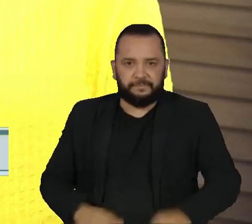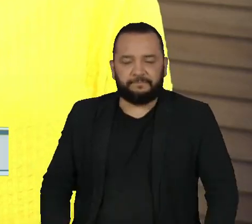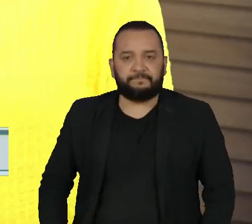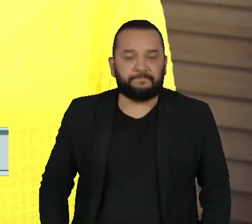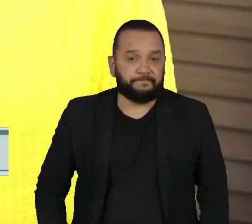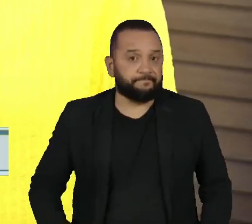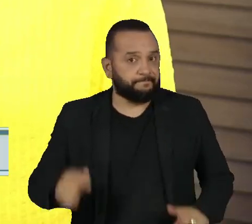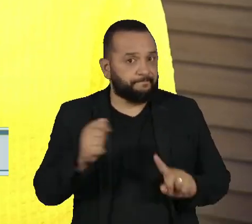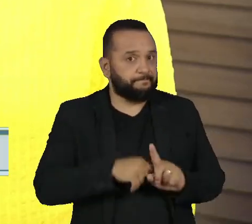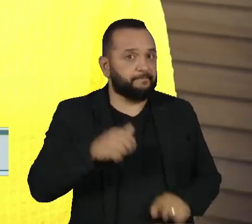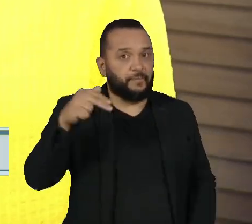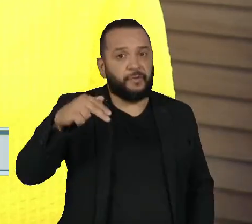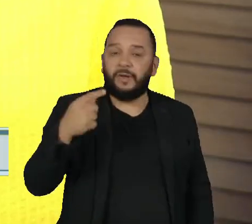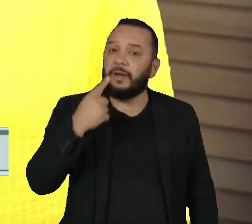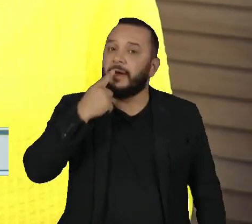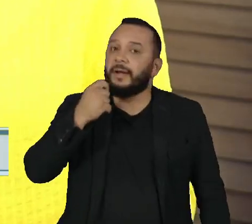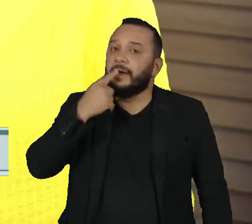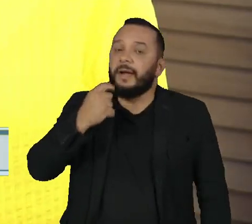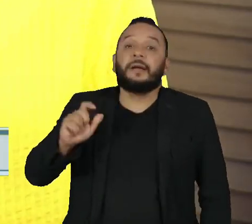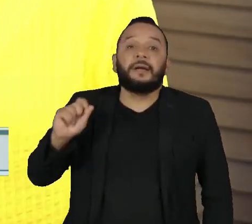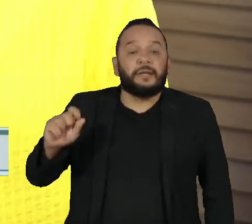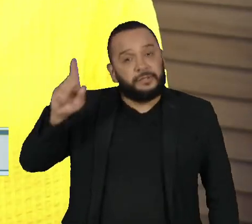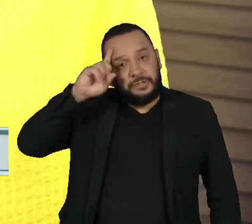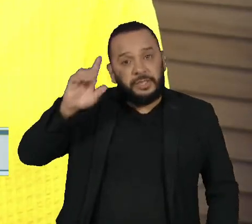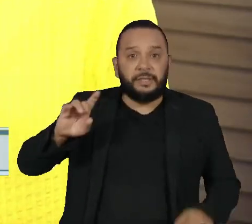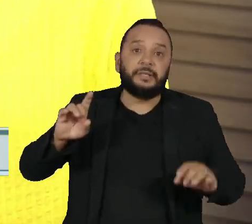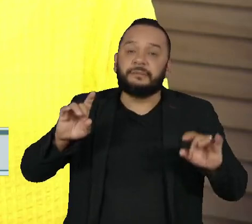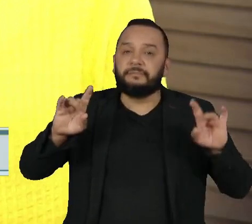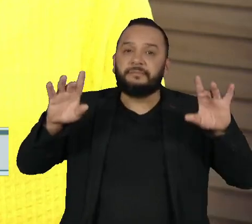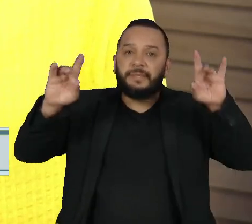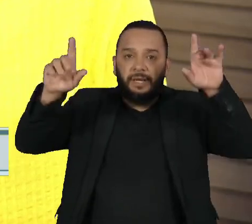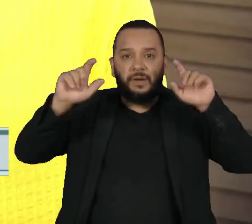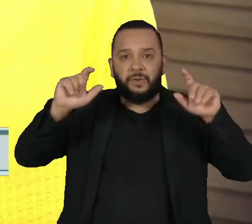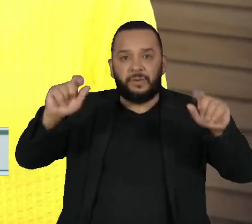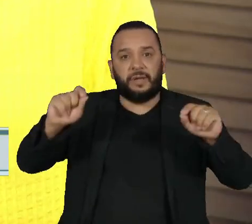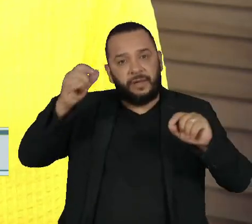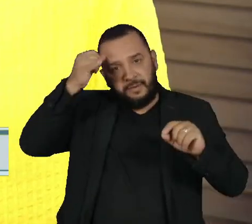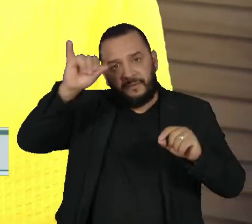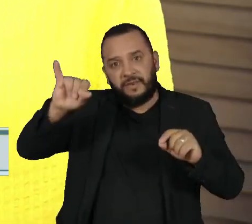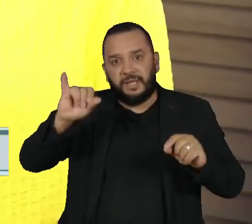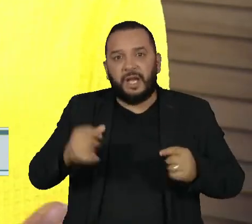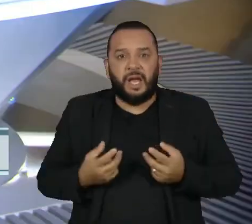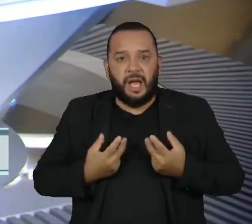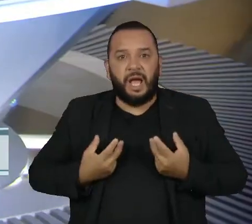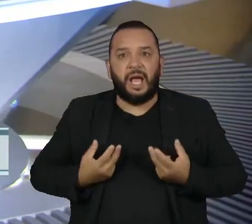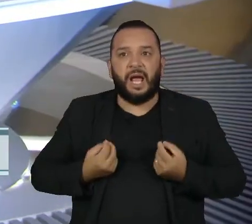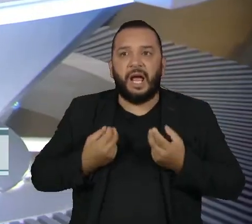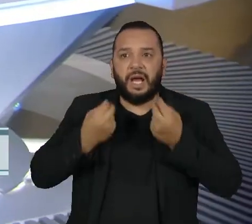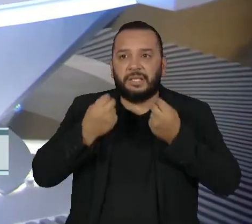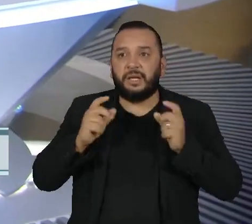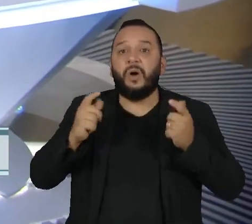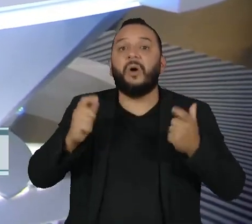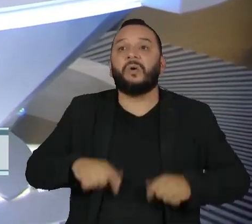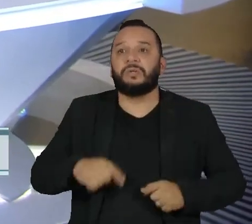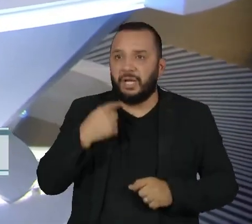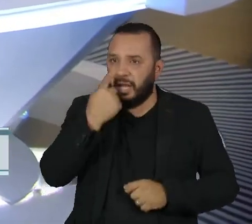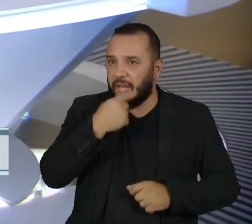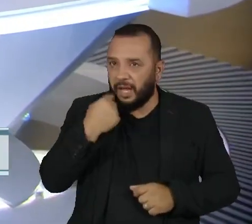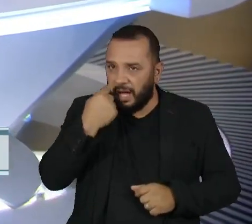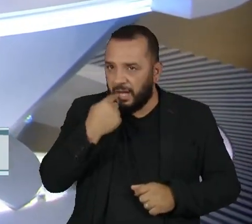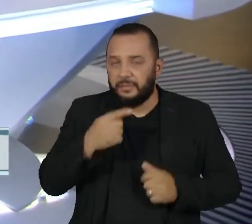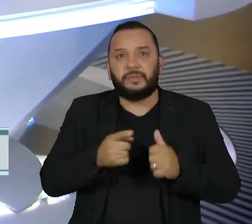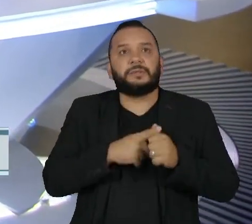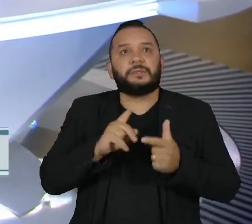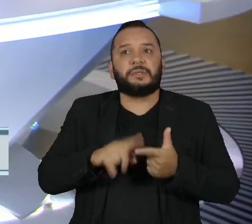Estamos no Novembro Vermelho, mês dedicado à prevenção do câncer de boca. A doença atinge os lábios e